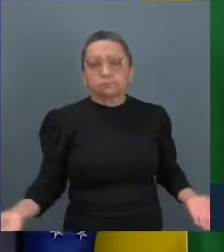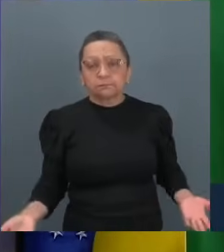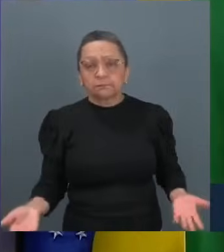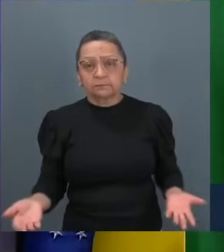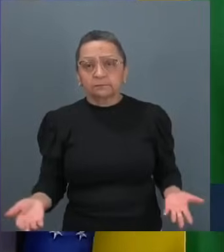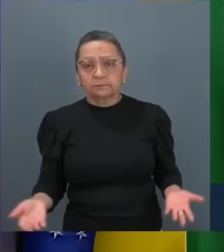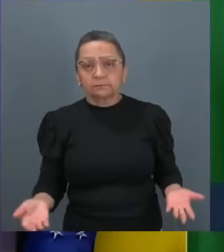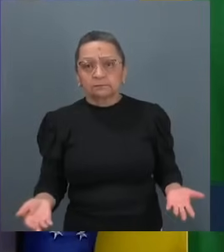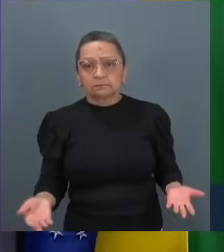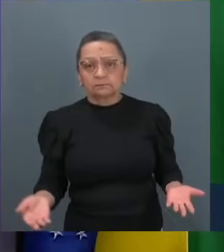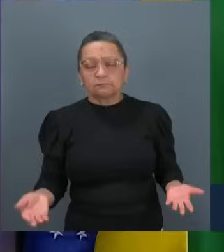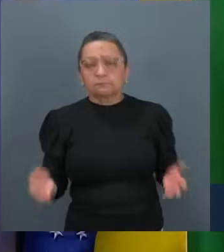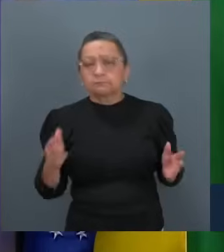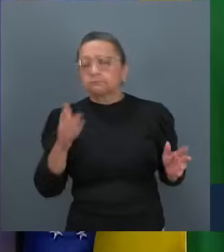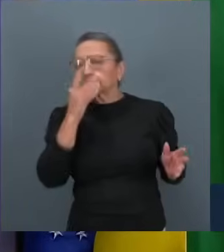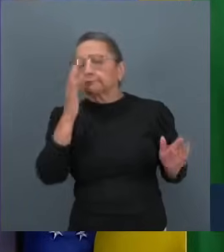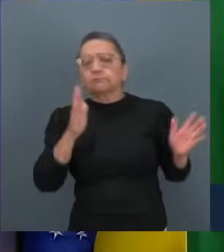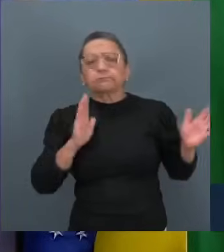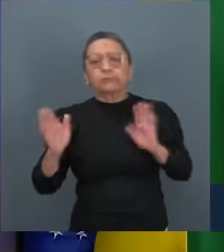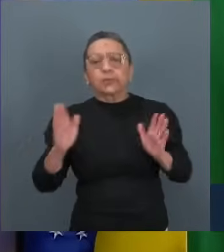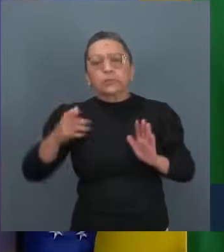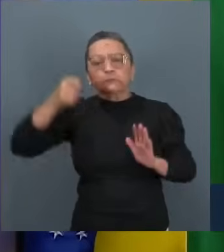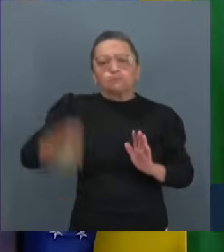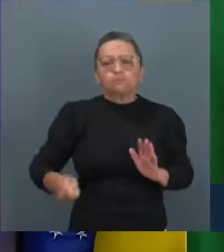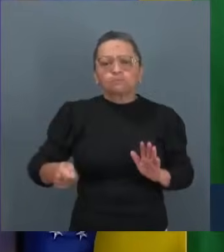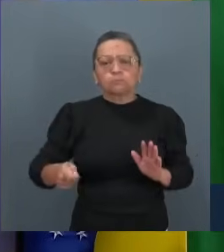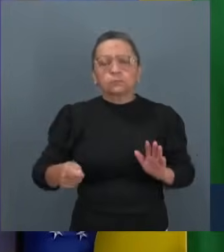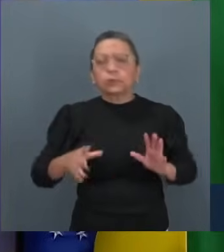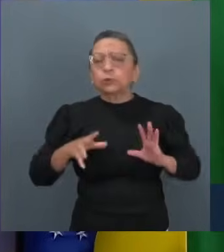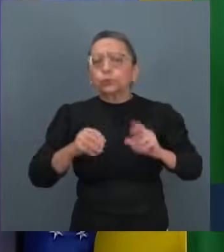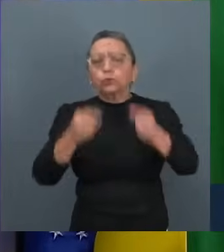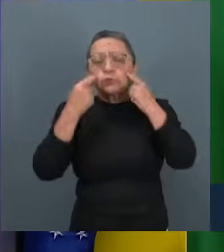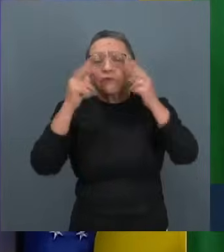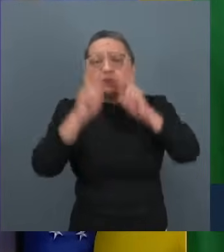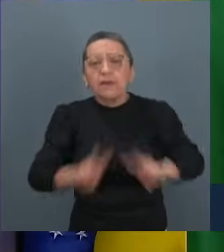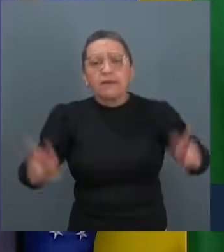numa ditadura clássica, escancarada,